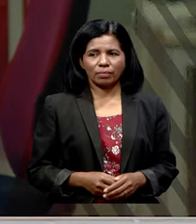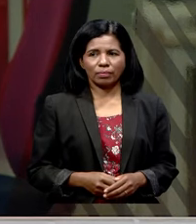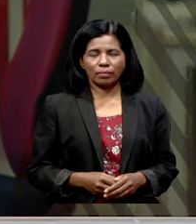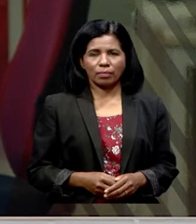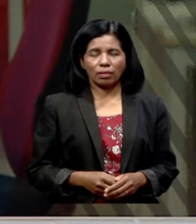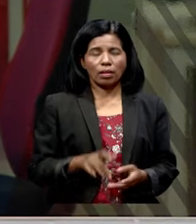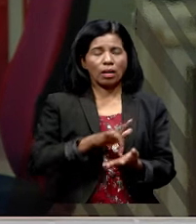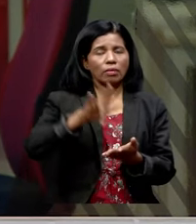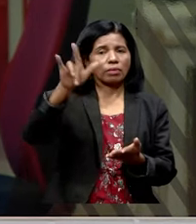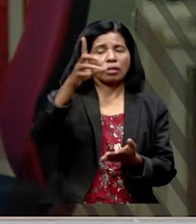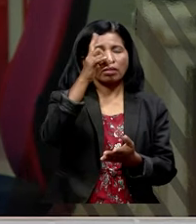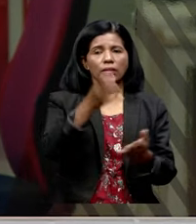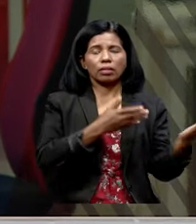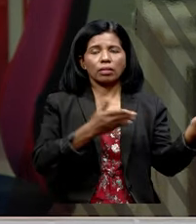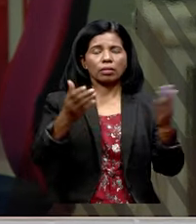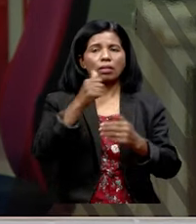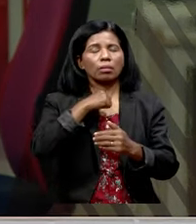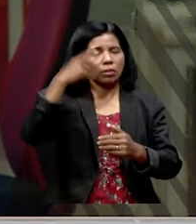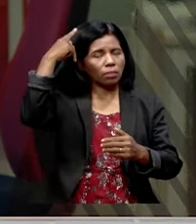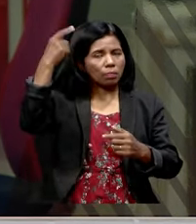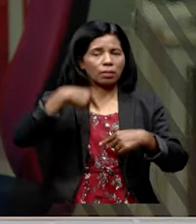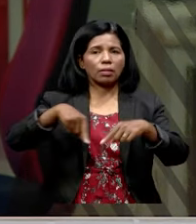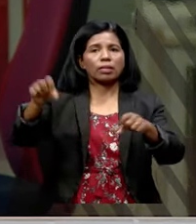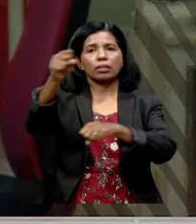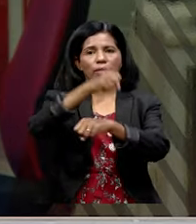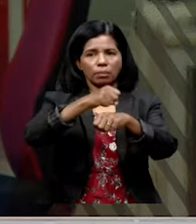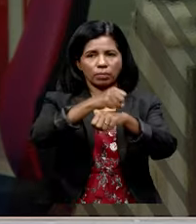avião aerodilema que se tula filamo papa ba Singapura.